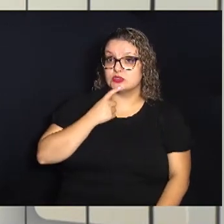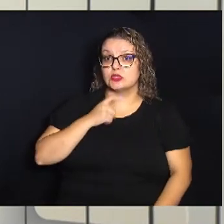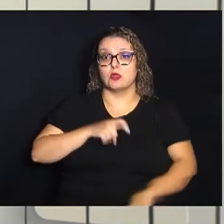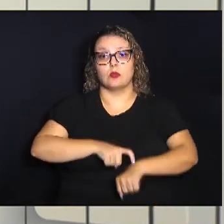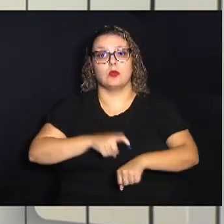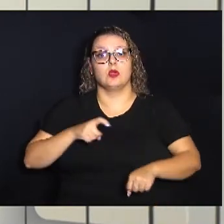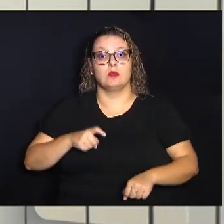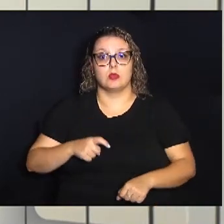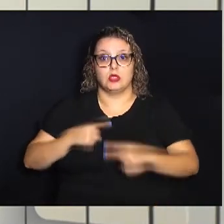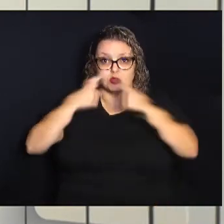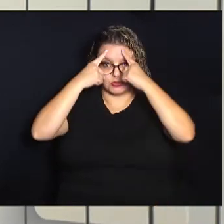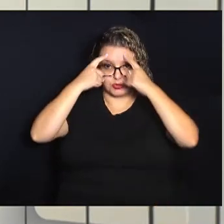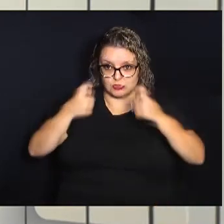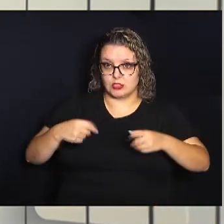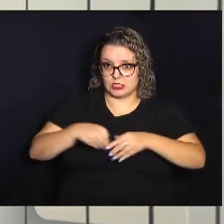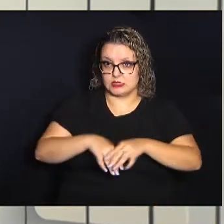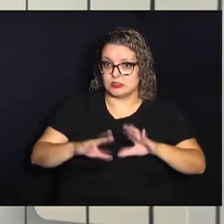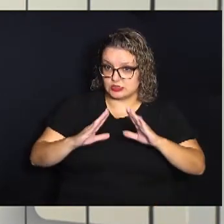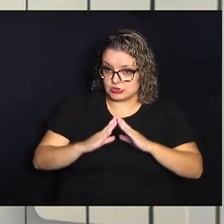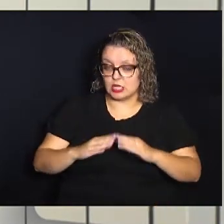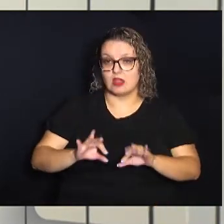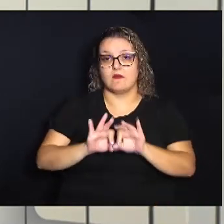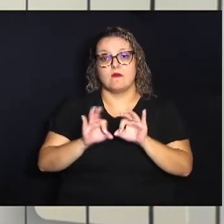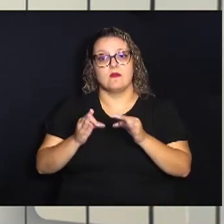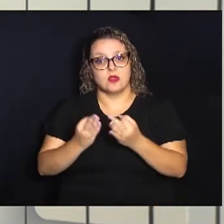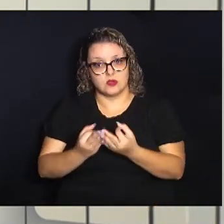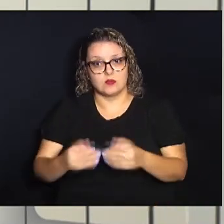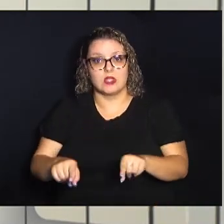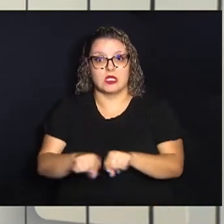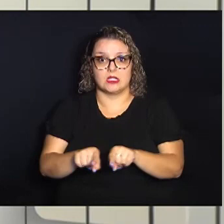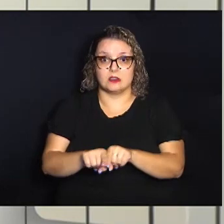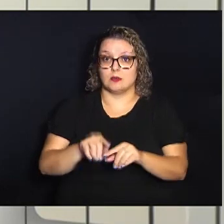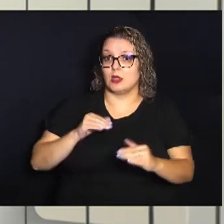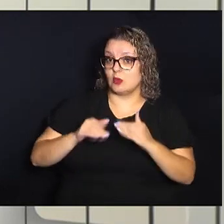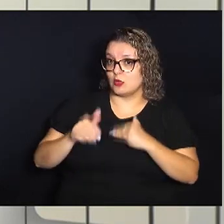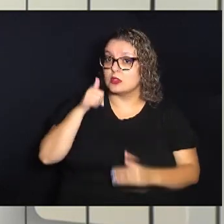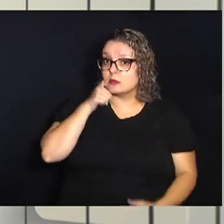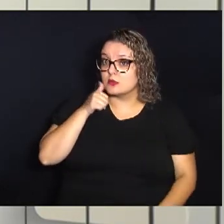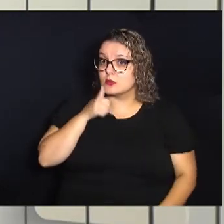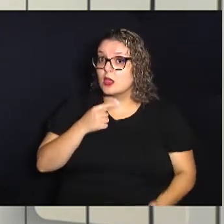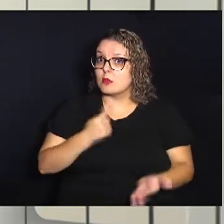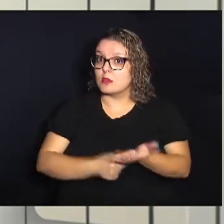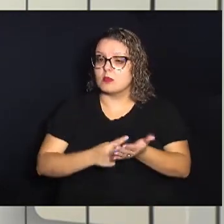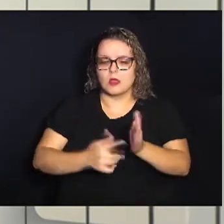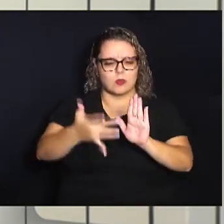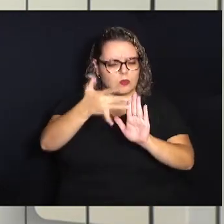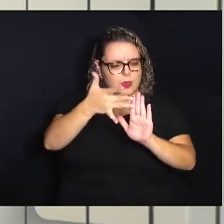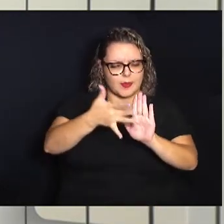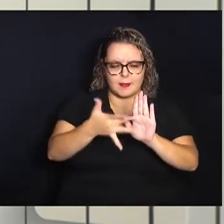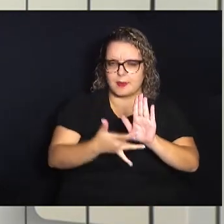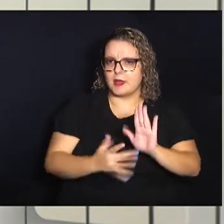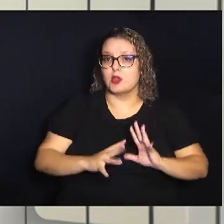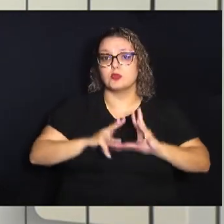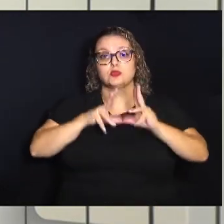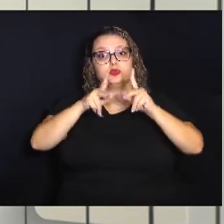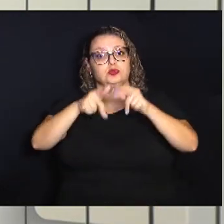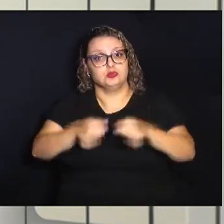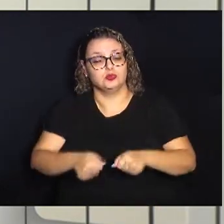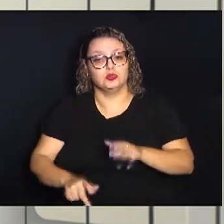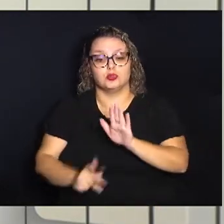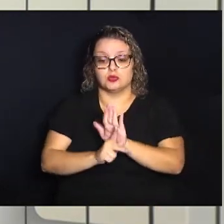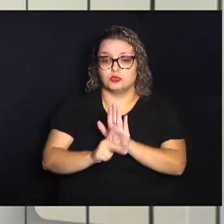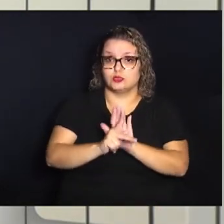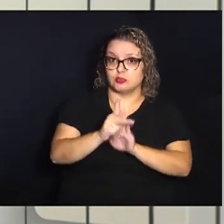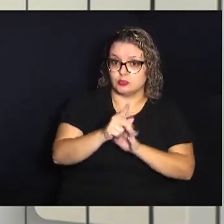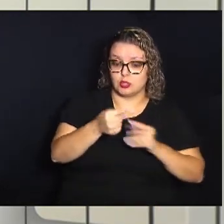de violência doméstica, familiar e contra a mulher. Para conferir a pauta completa com todos os projetos que